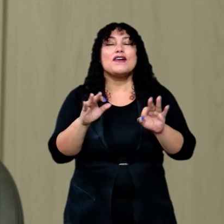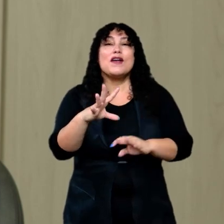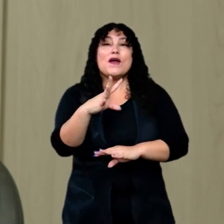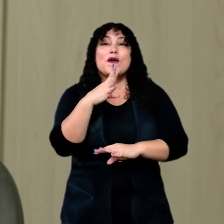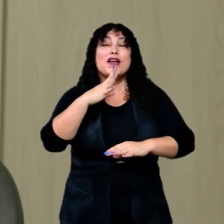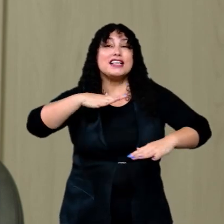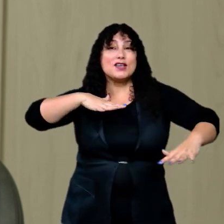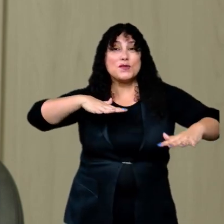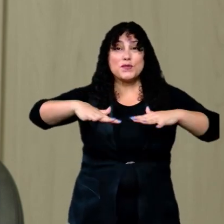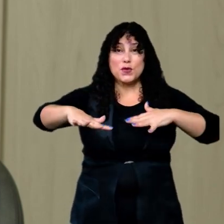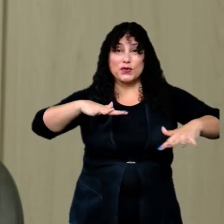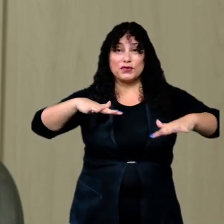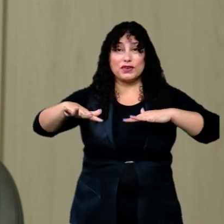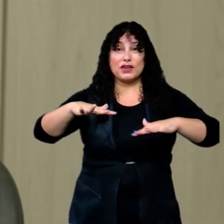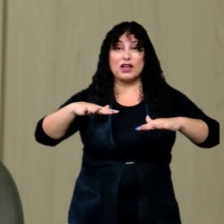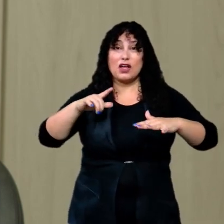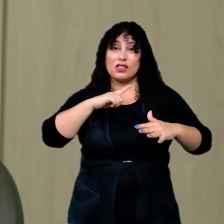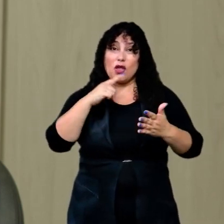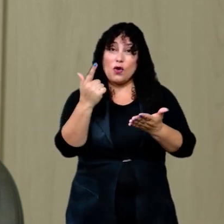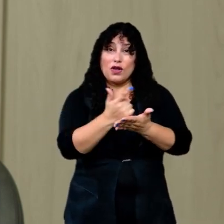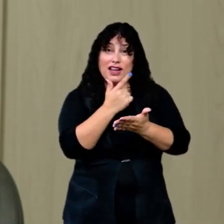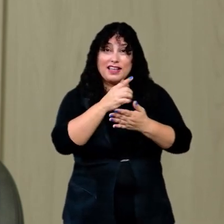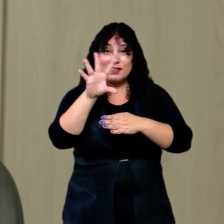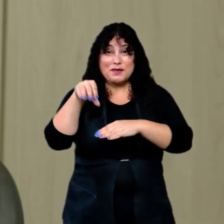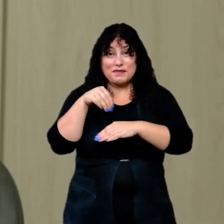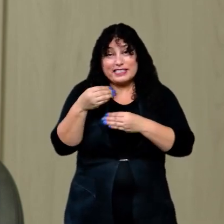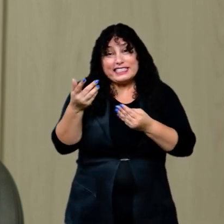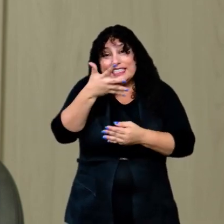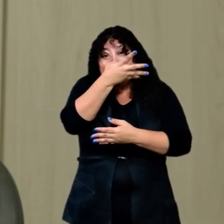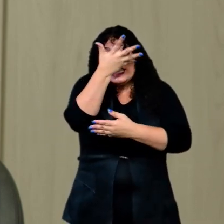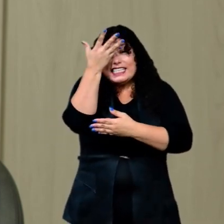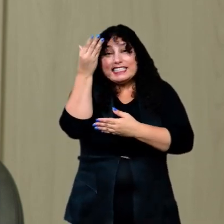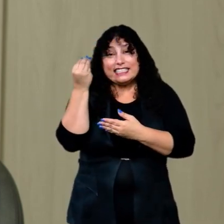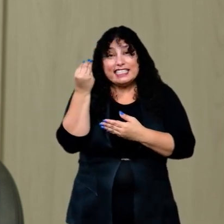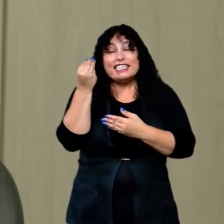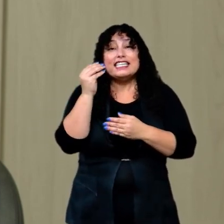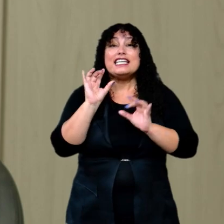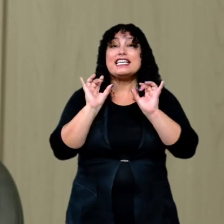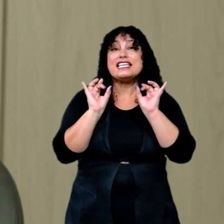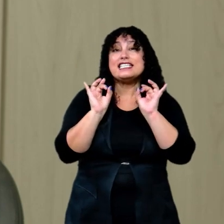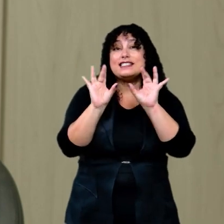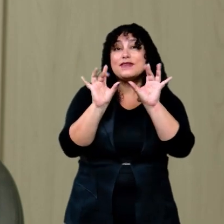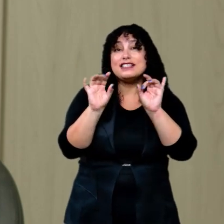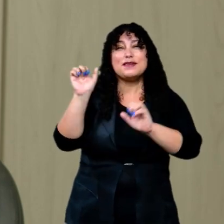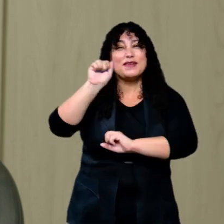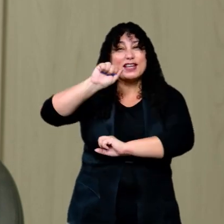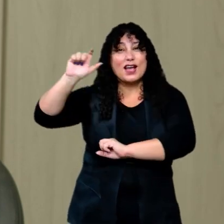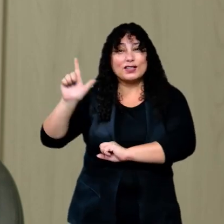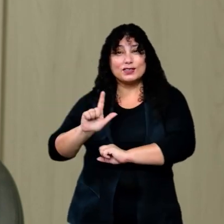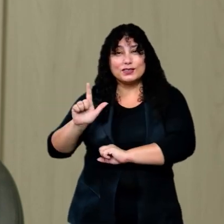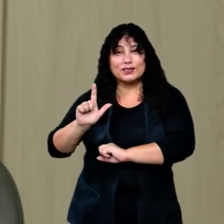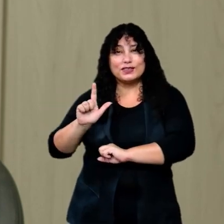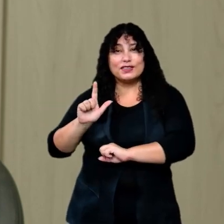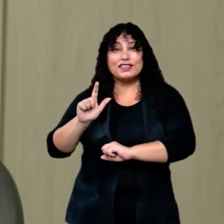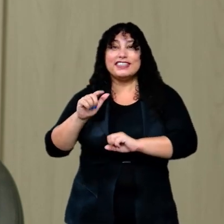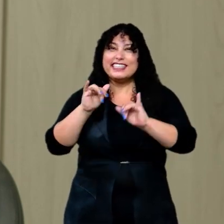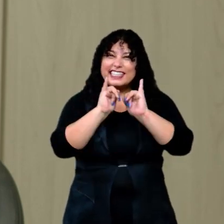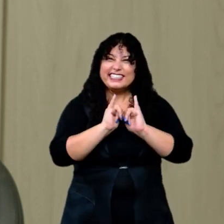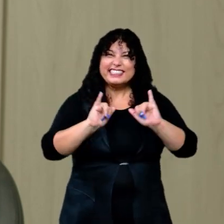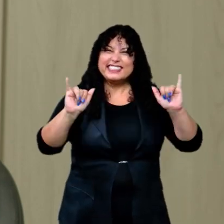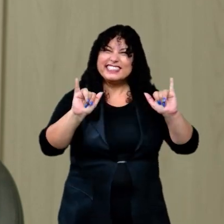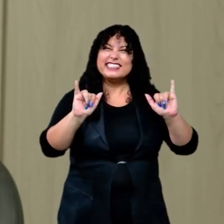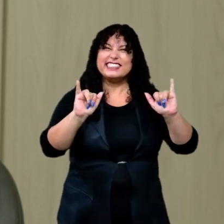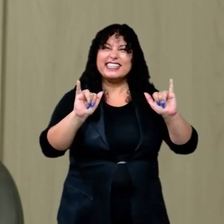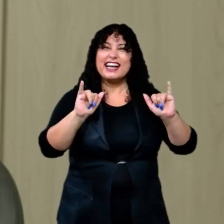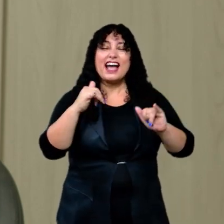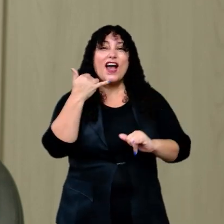o movimento, porque eu tenho um livro que eu esqueci de trazer, que chama Especialmente Azul, e eu queria fazer um lançamento. E aí